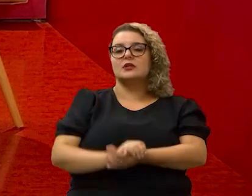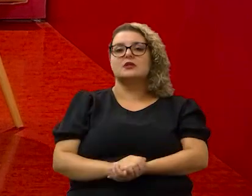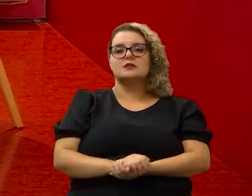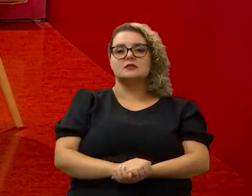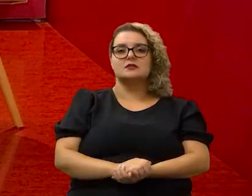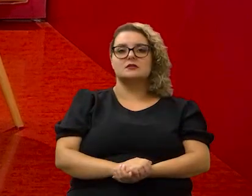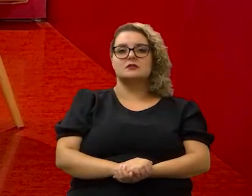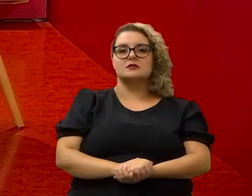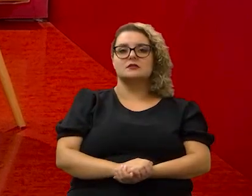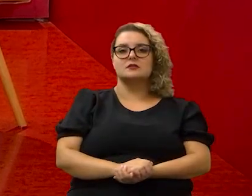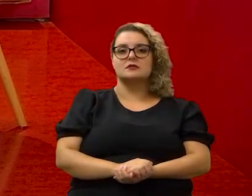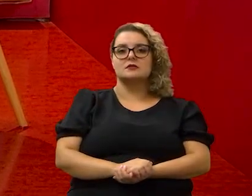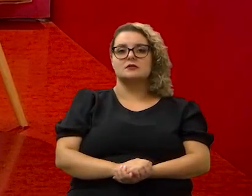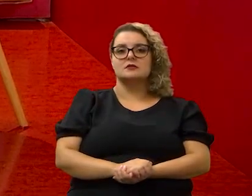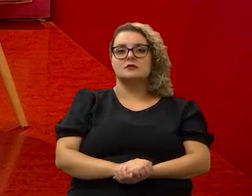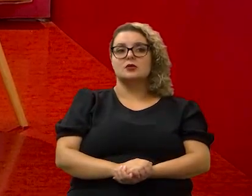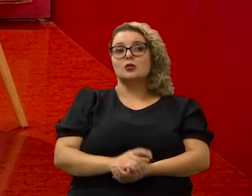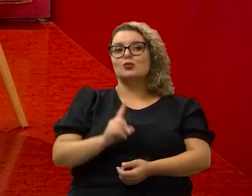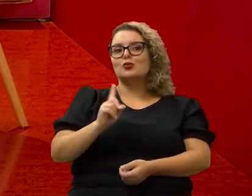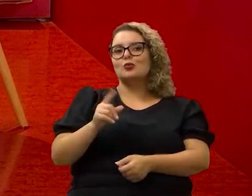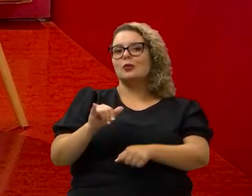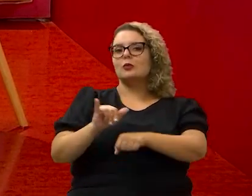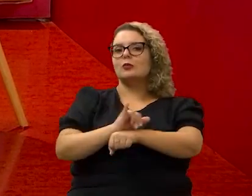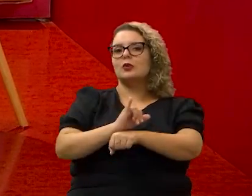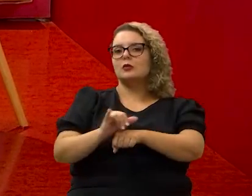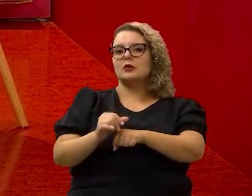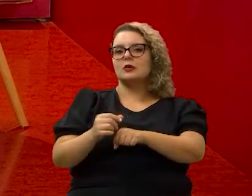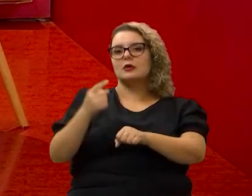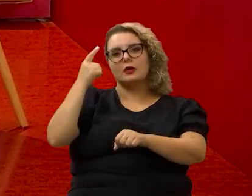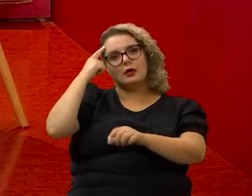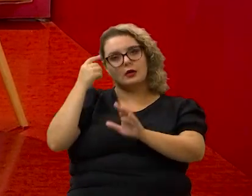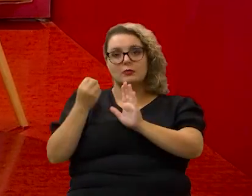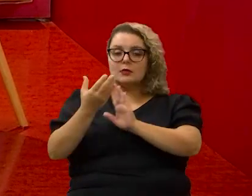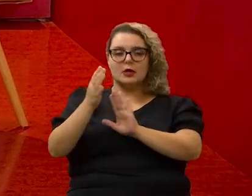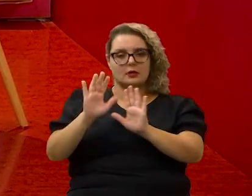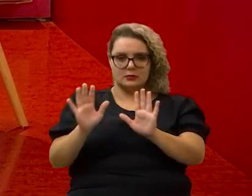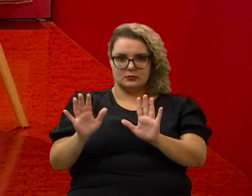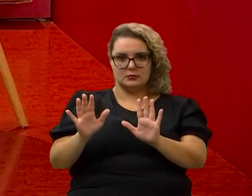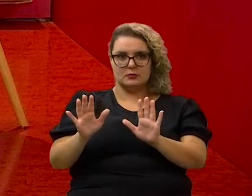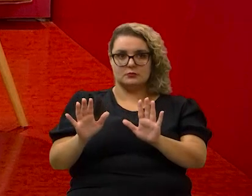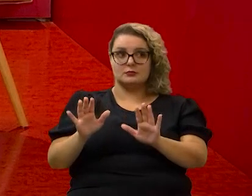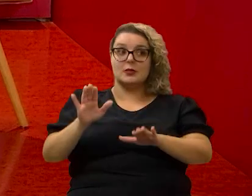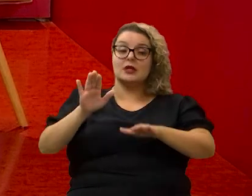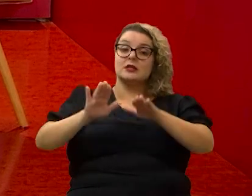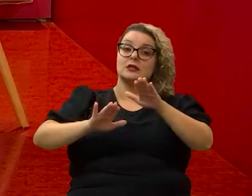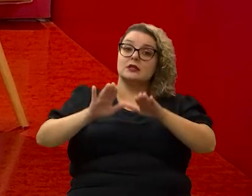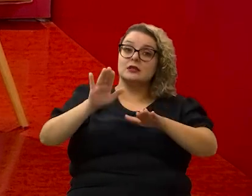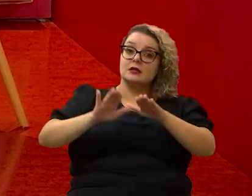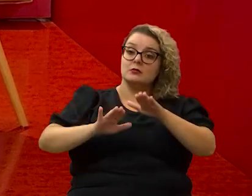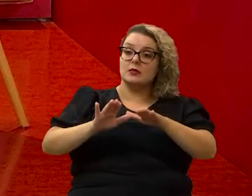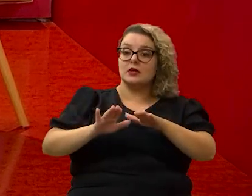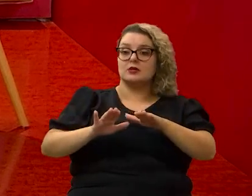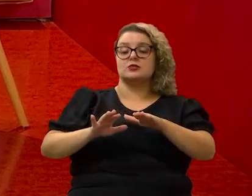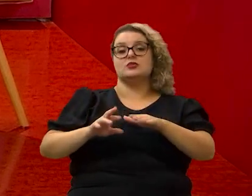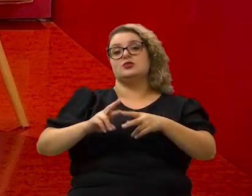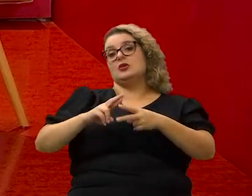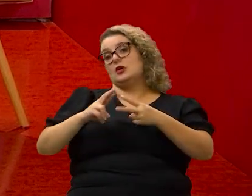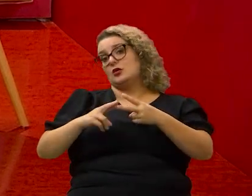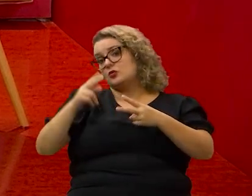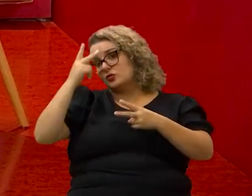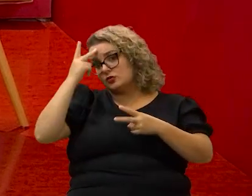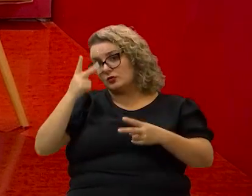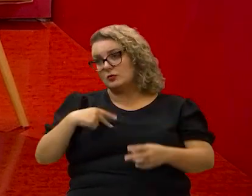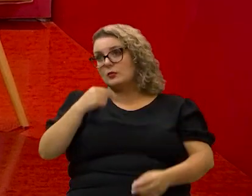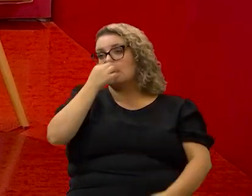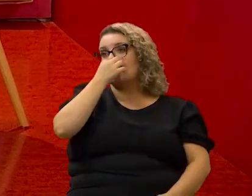assim. Não é uma ferramenta que invente, né? Depende do que ela tem de recurso.